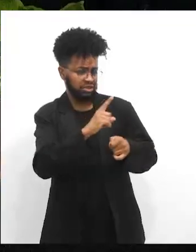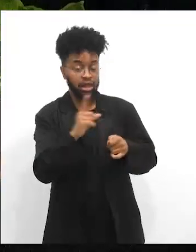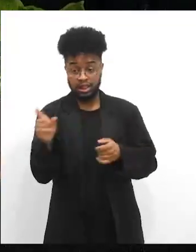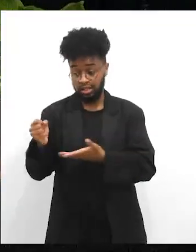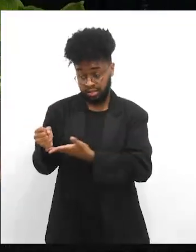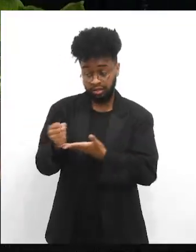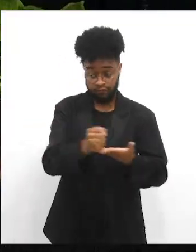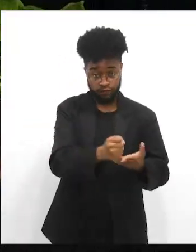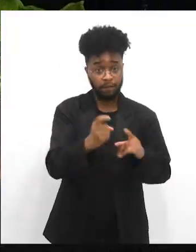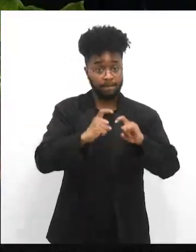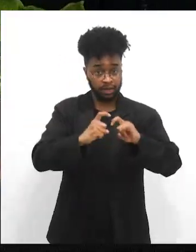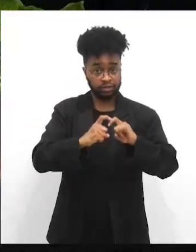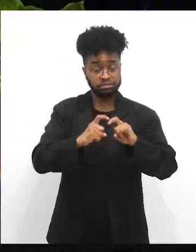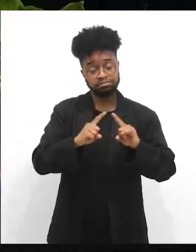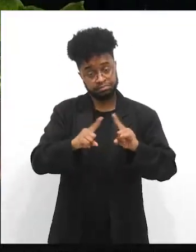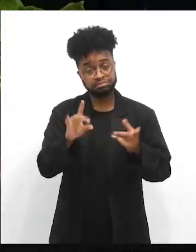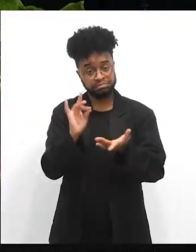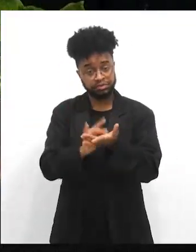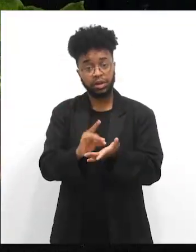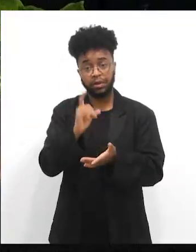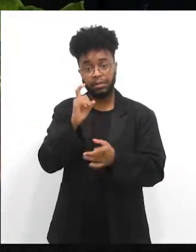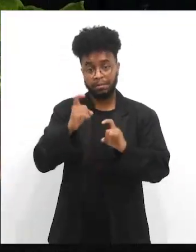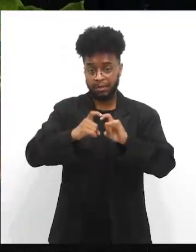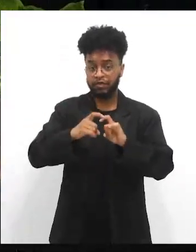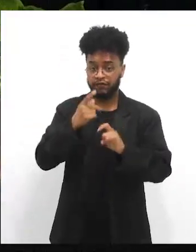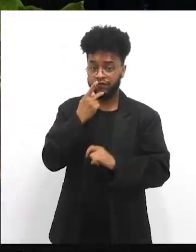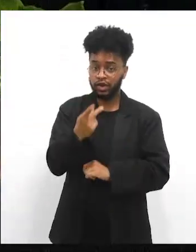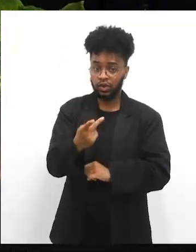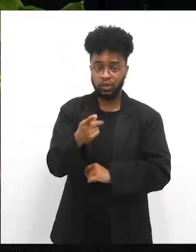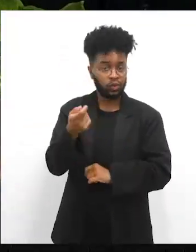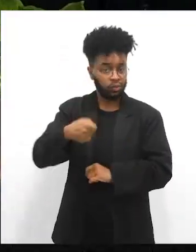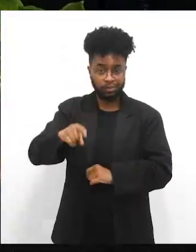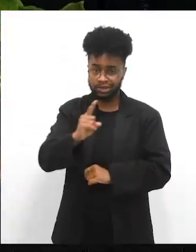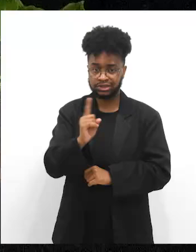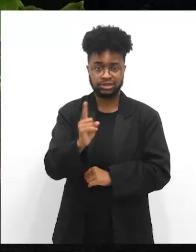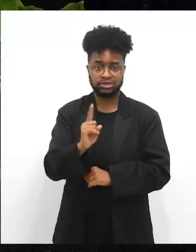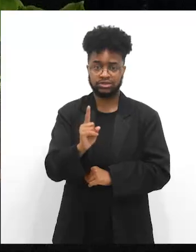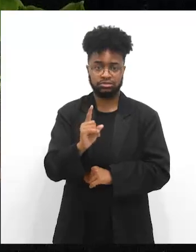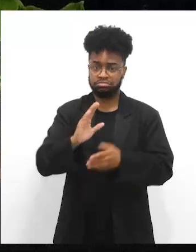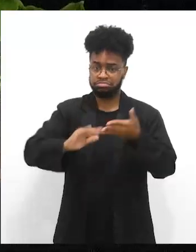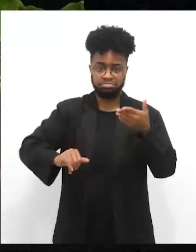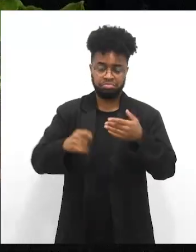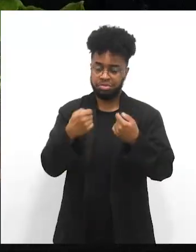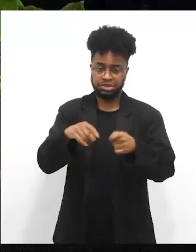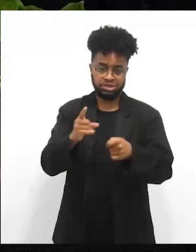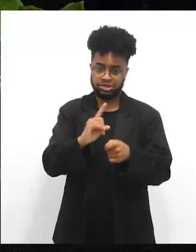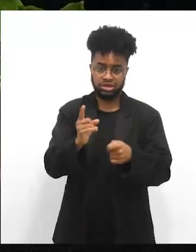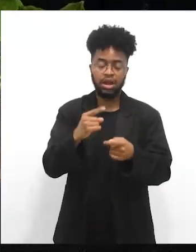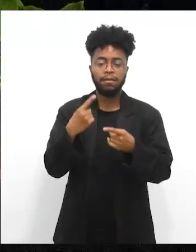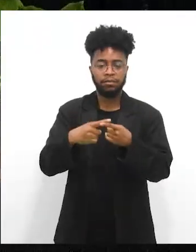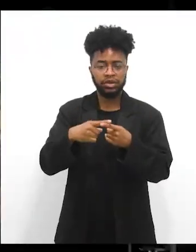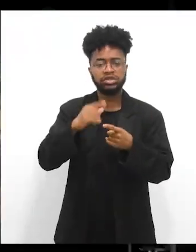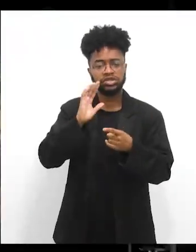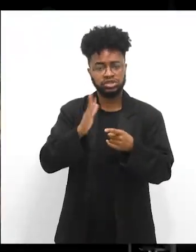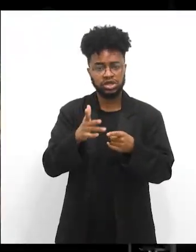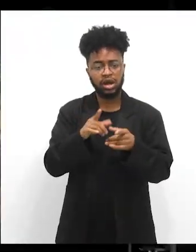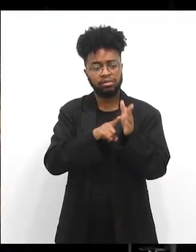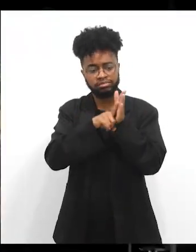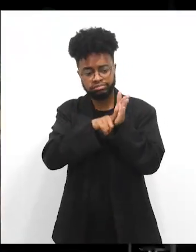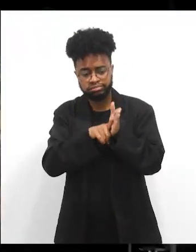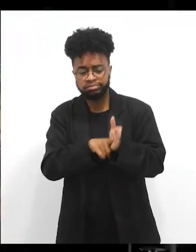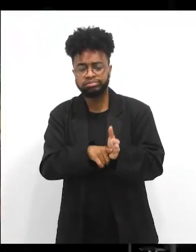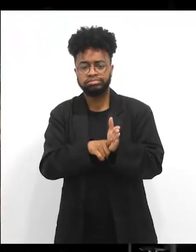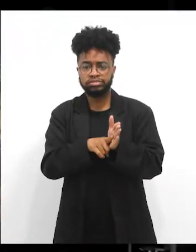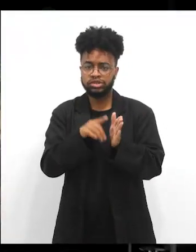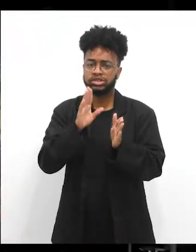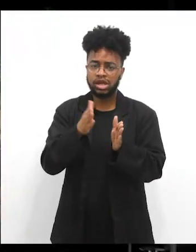dia ele me carregou para o médico. E realmente o médico disse que não havia necessidade, que já tinha